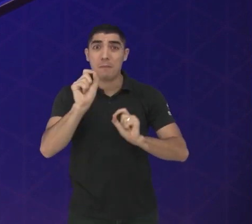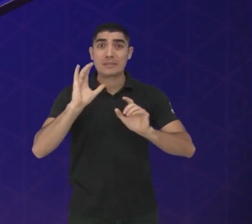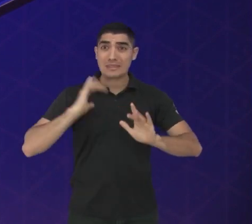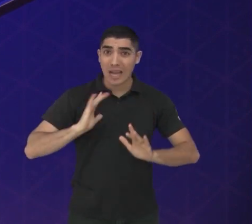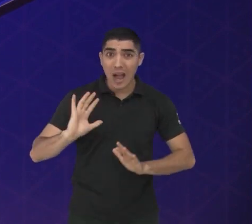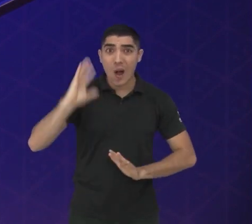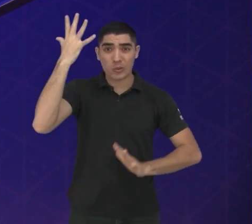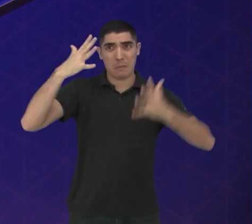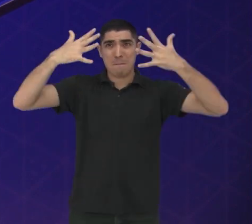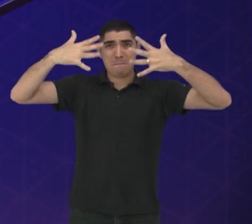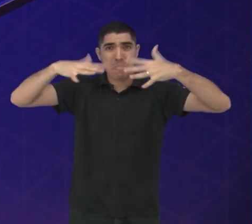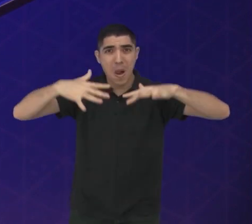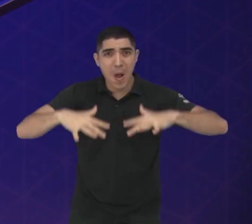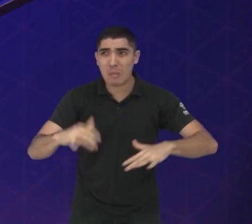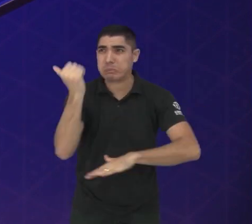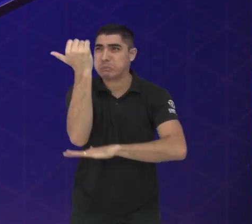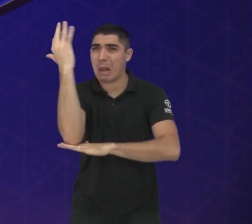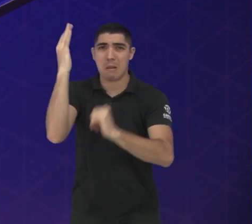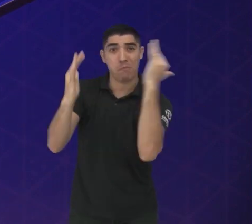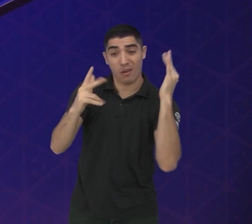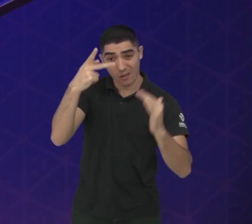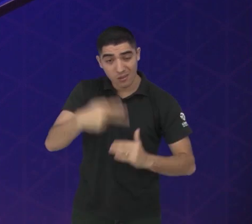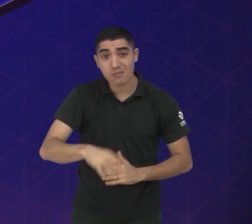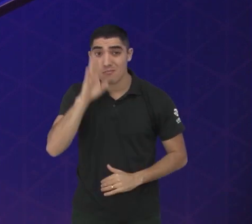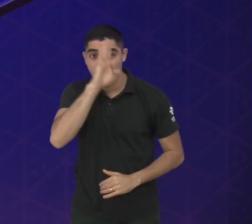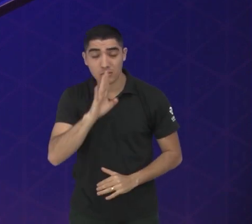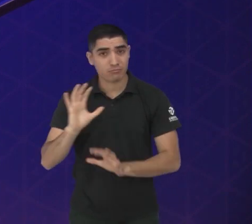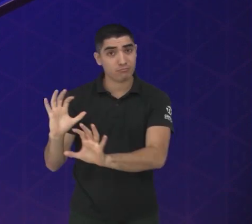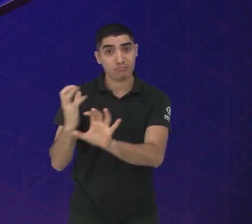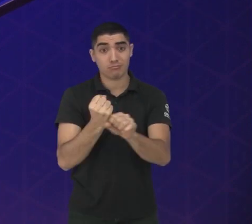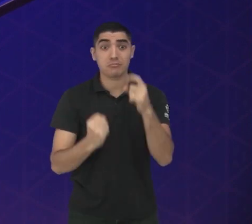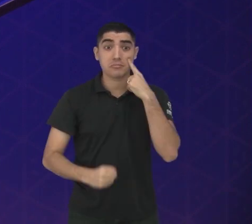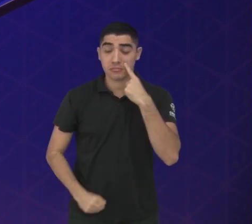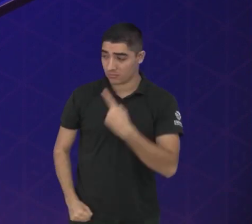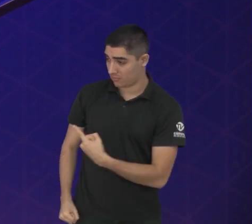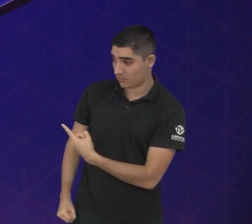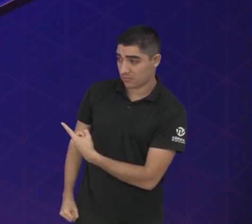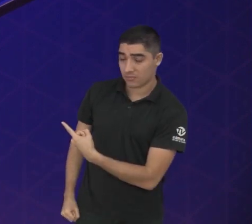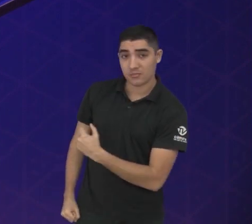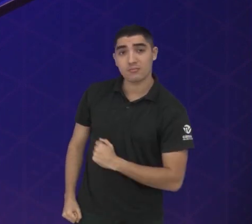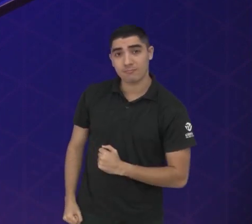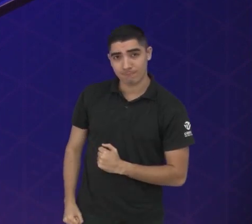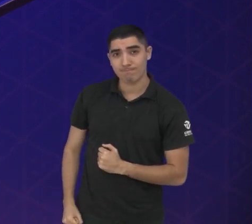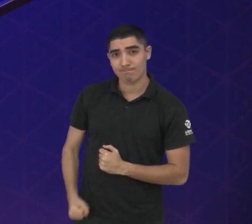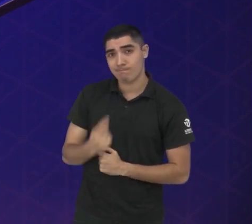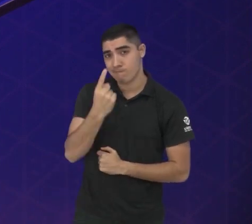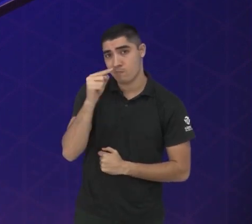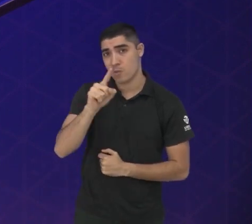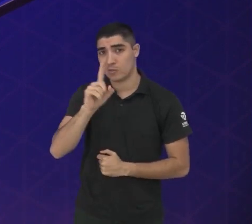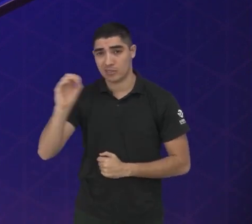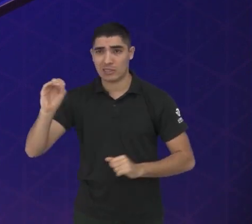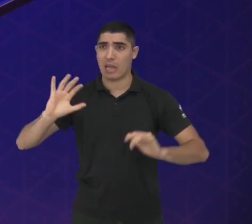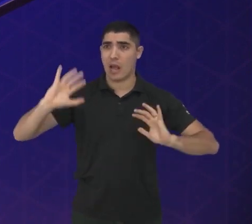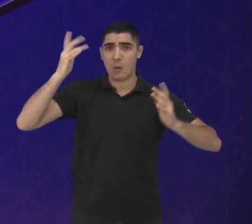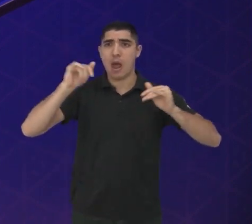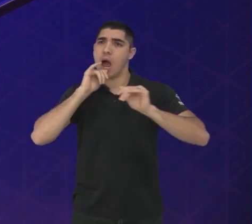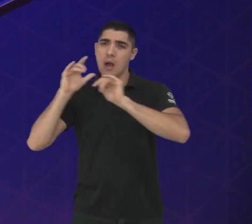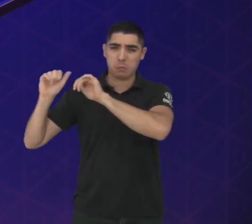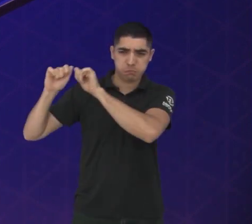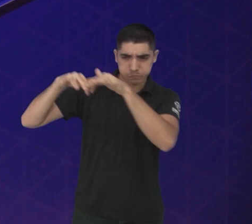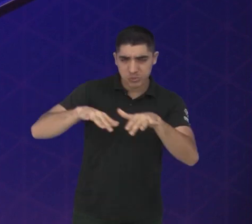desastres naturais já registrados no nosso país. Foram mais de 1.100 ocorrências, desde inundações